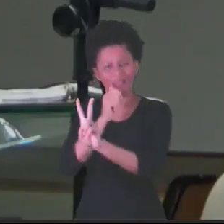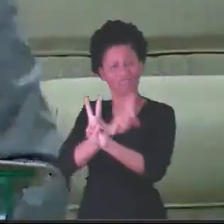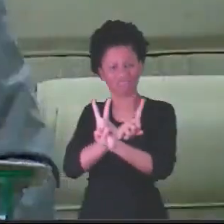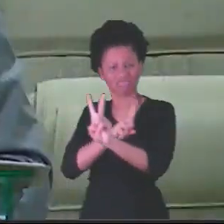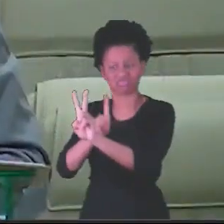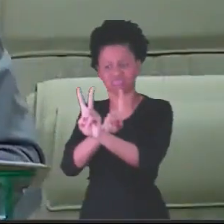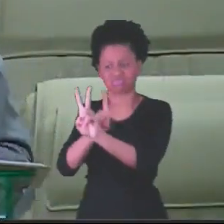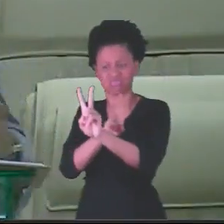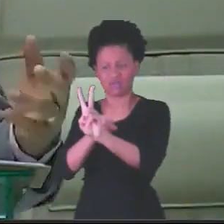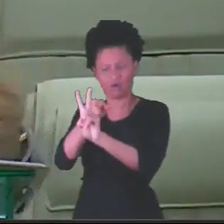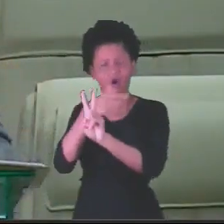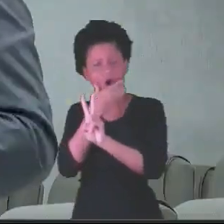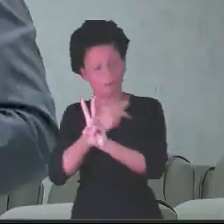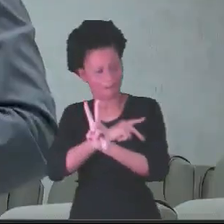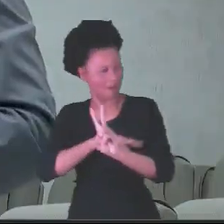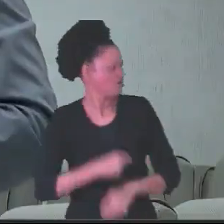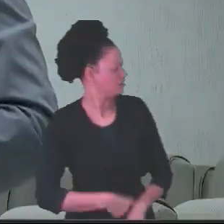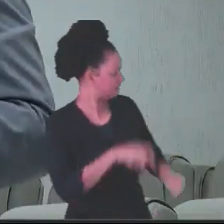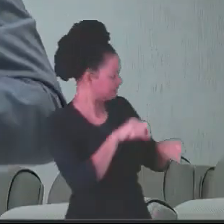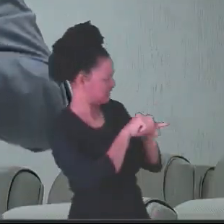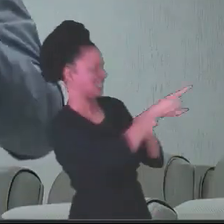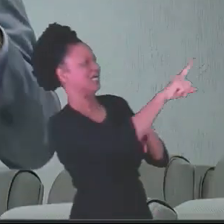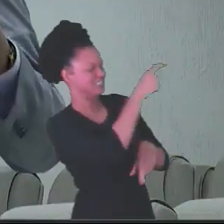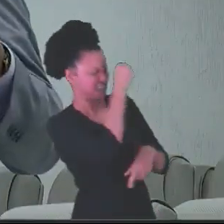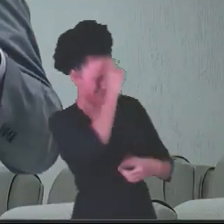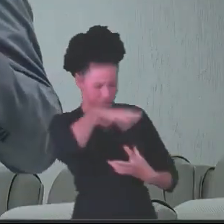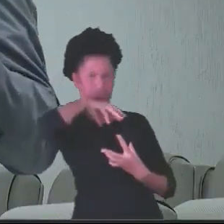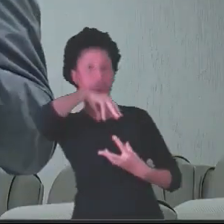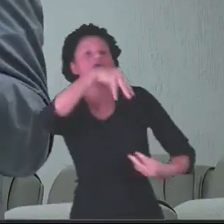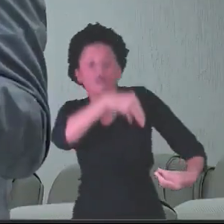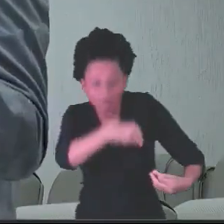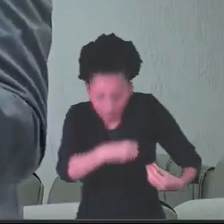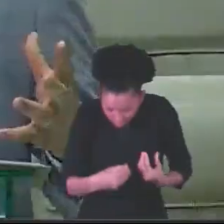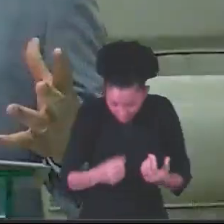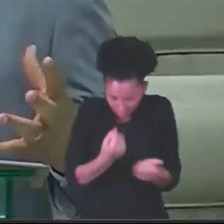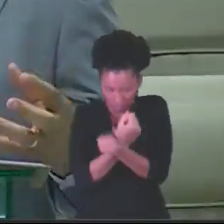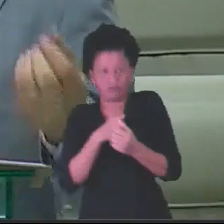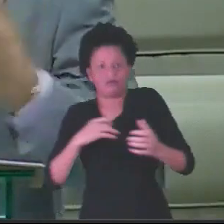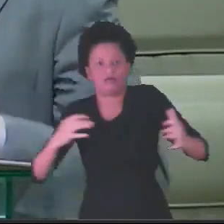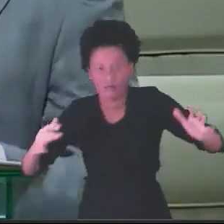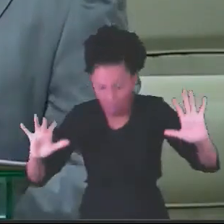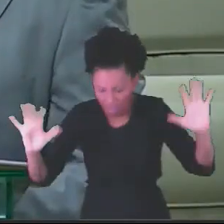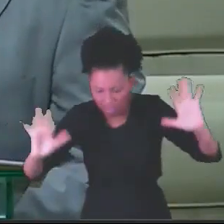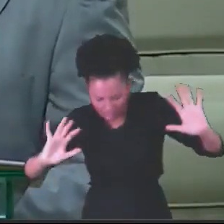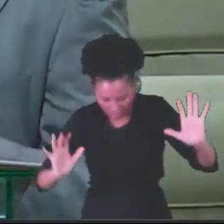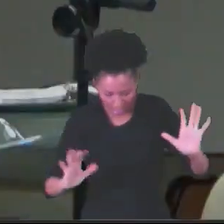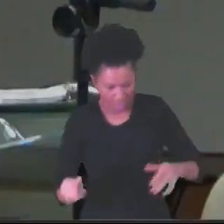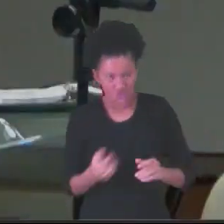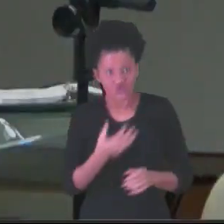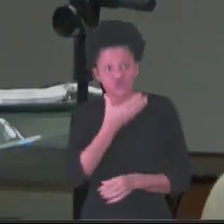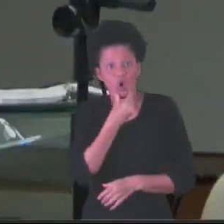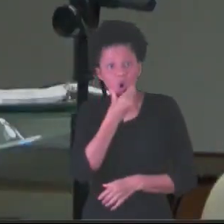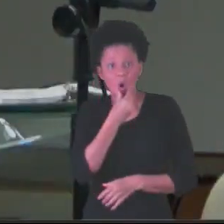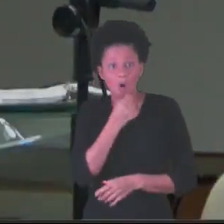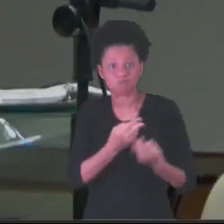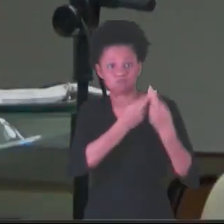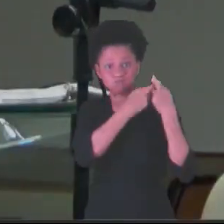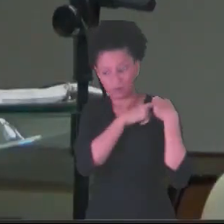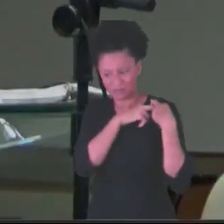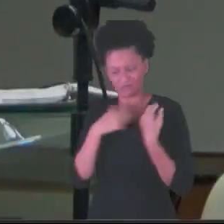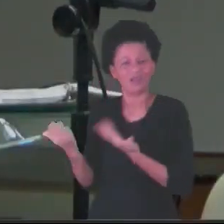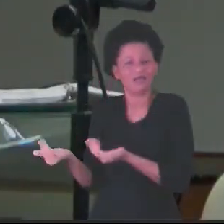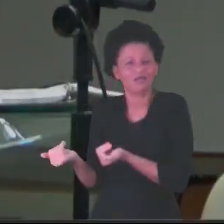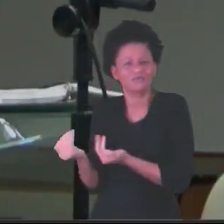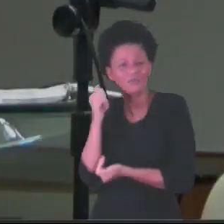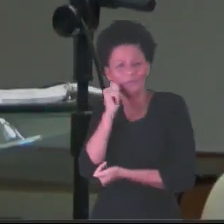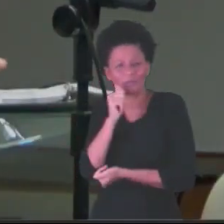e foi apreendido aquele espírito e ela foi liberta e aqueles homens que lucravam com aquela menina